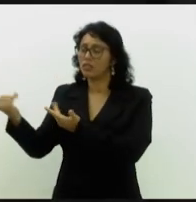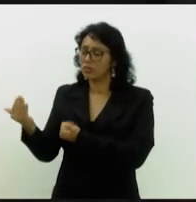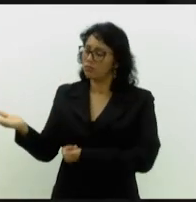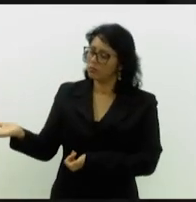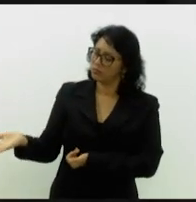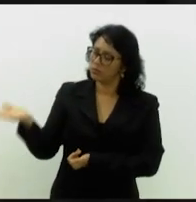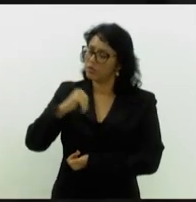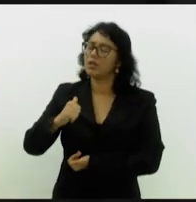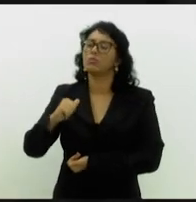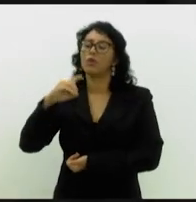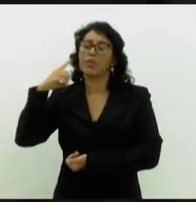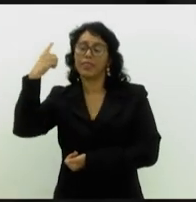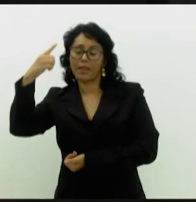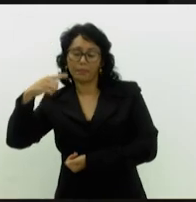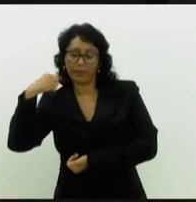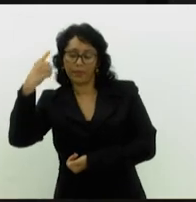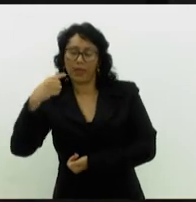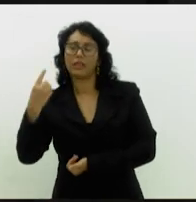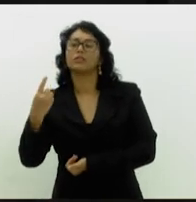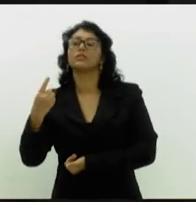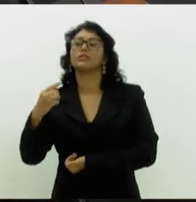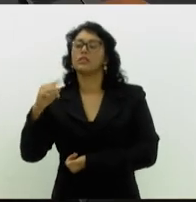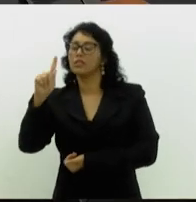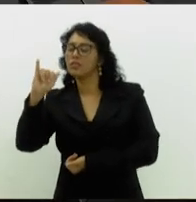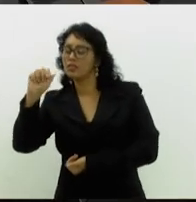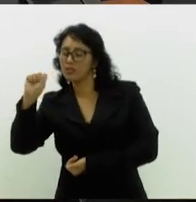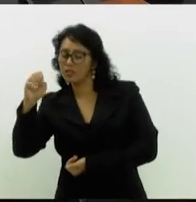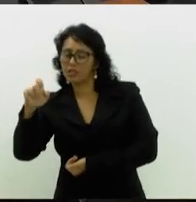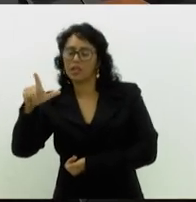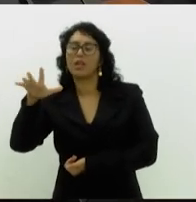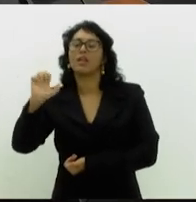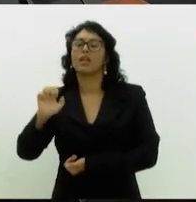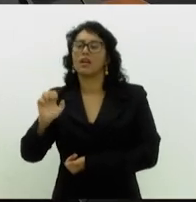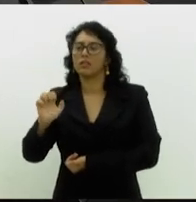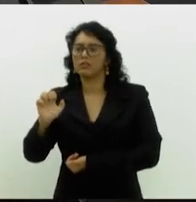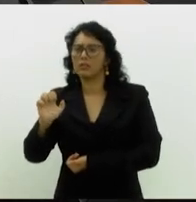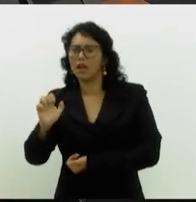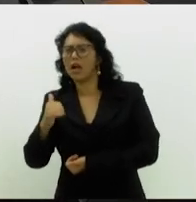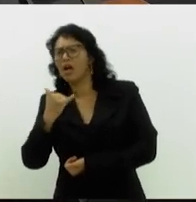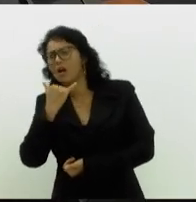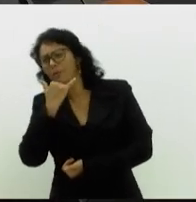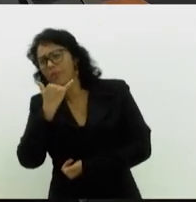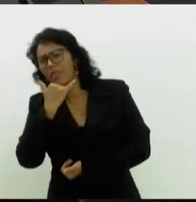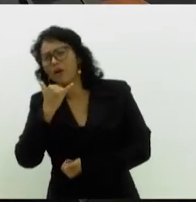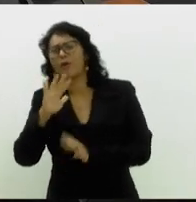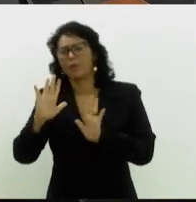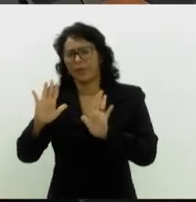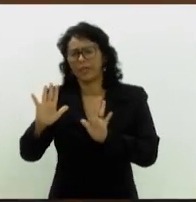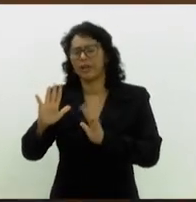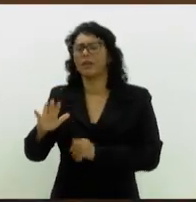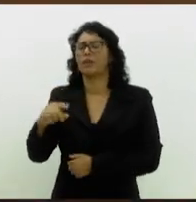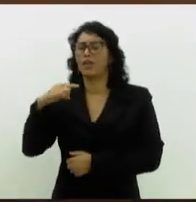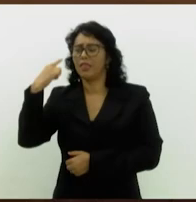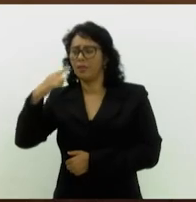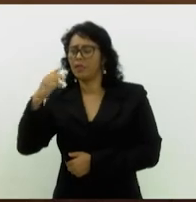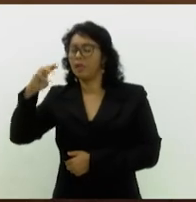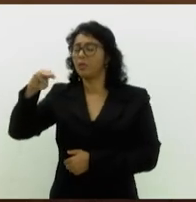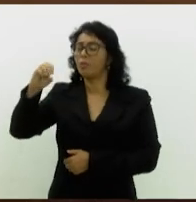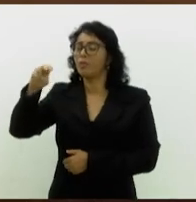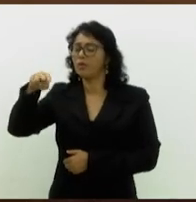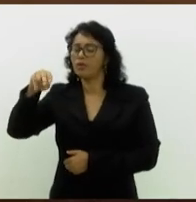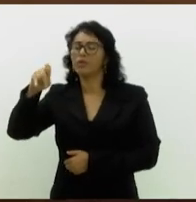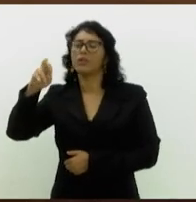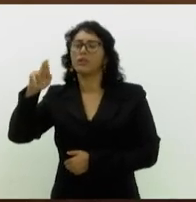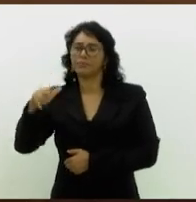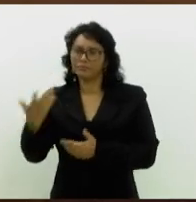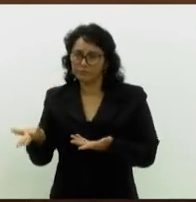Neto deputada Gisele Monteiro boa tard ou perdão Deputado Boa tarde